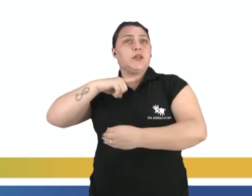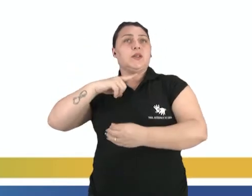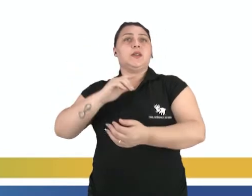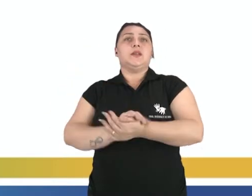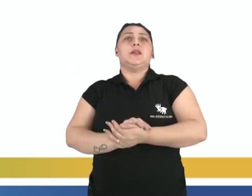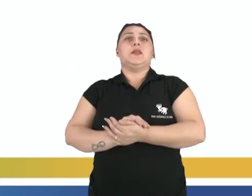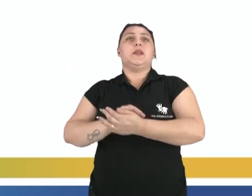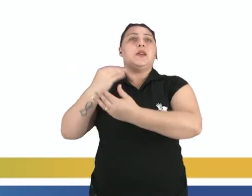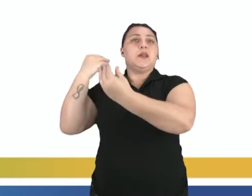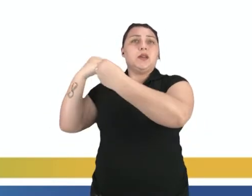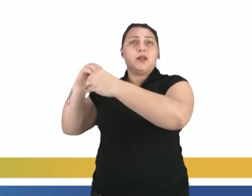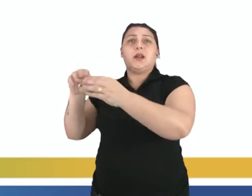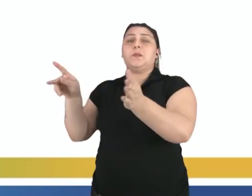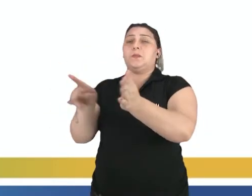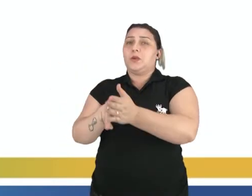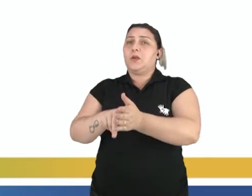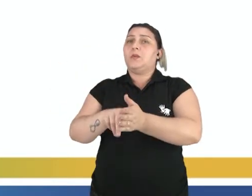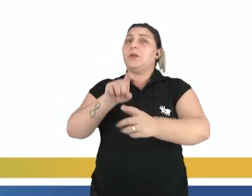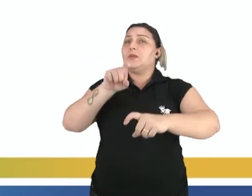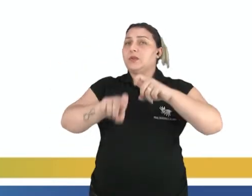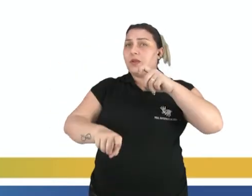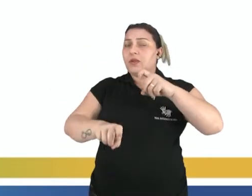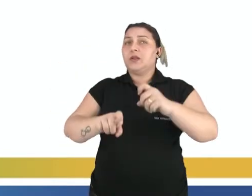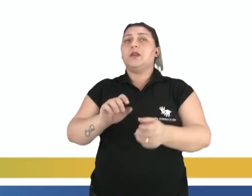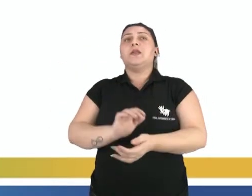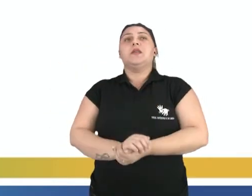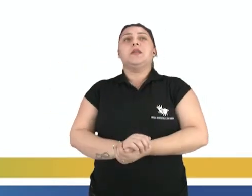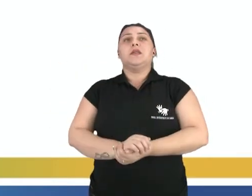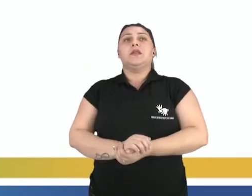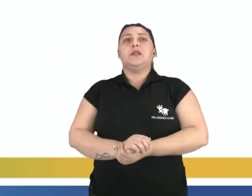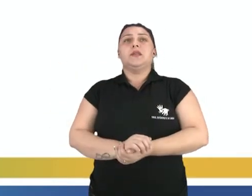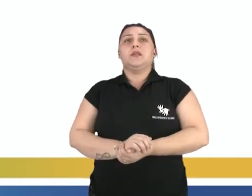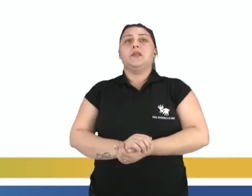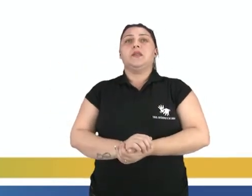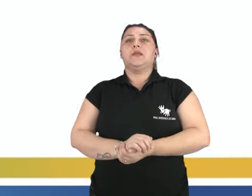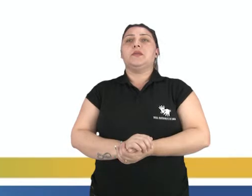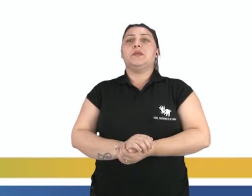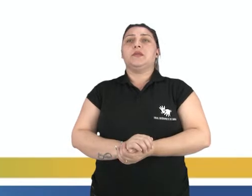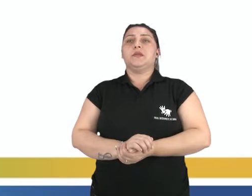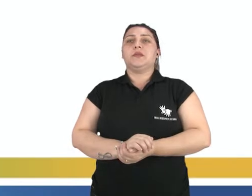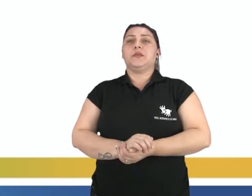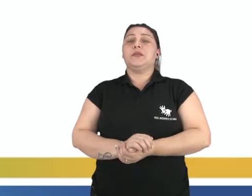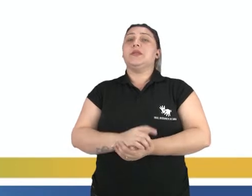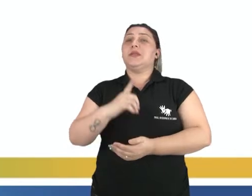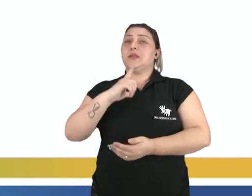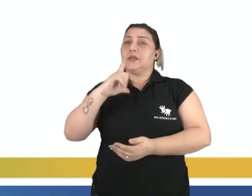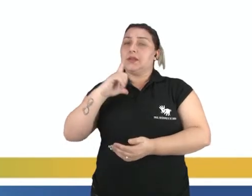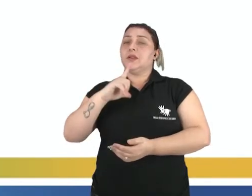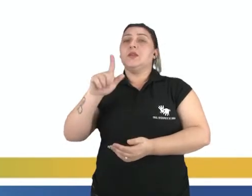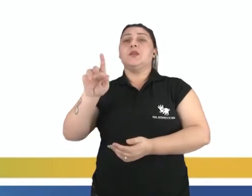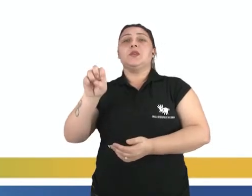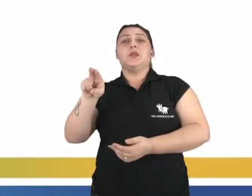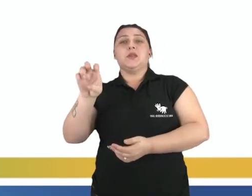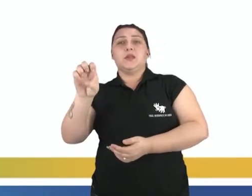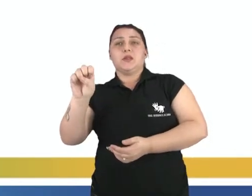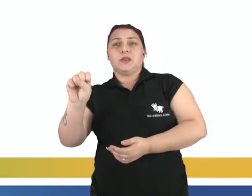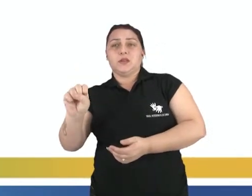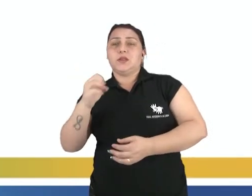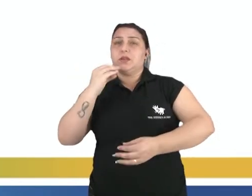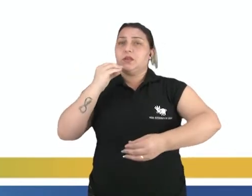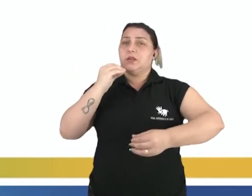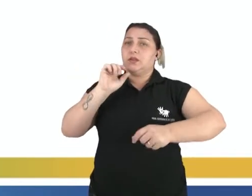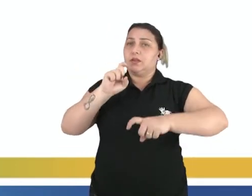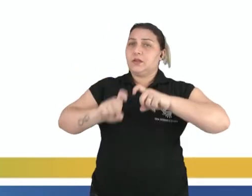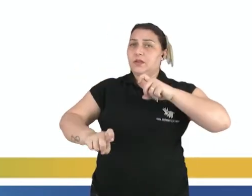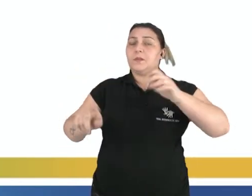chamamos de herança ligada ao sexo, né, que é a hereditariedade, ou seja, a herança que tem relação com os genes sexuais, né,